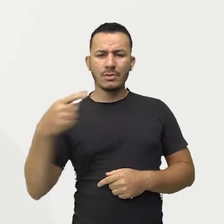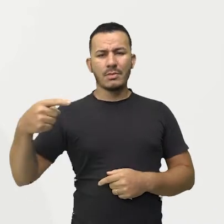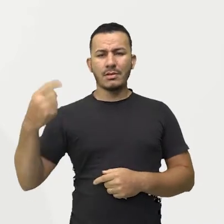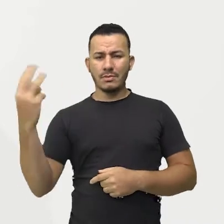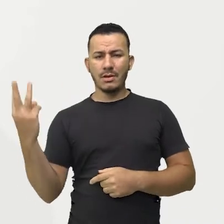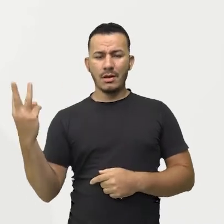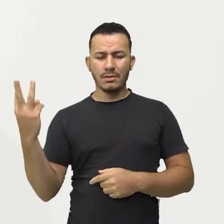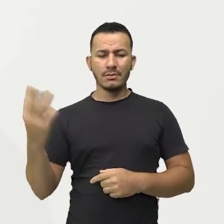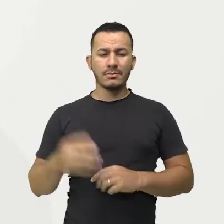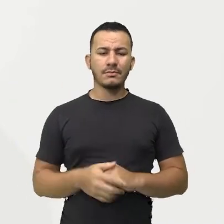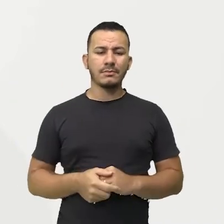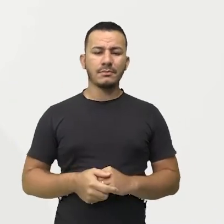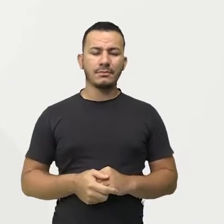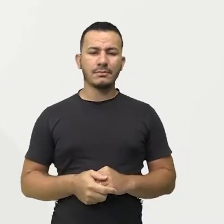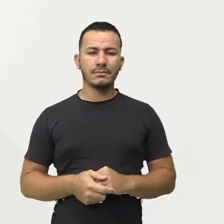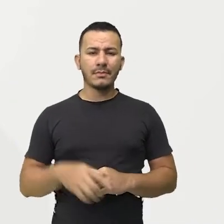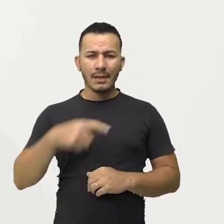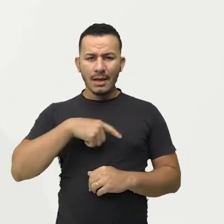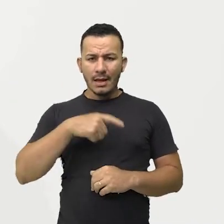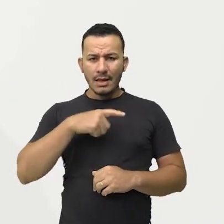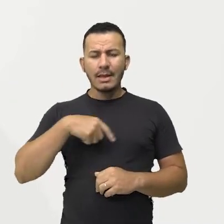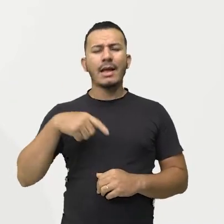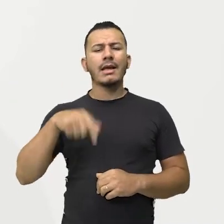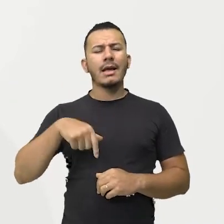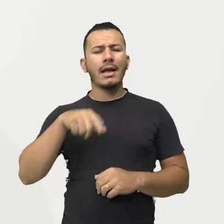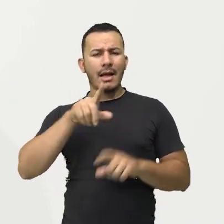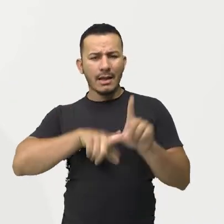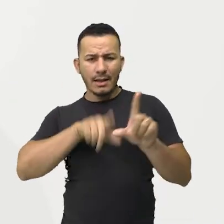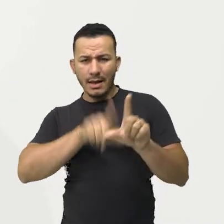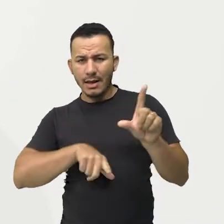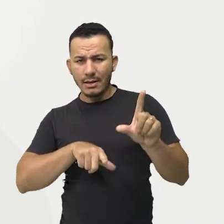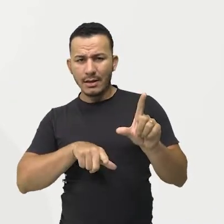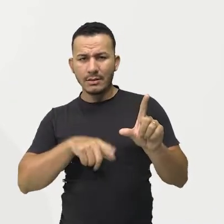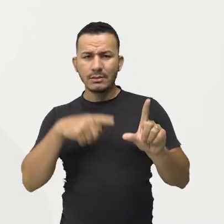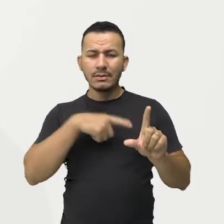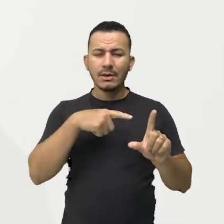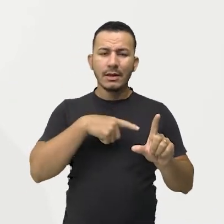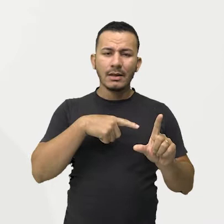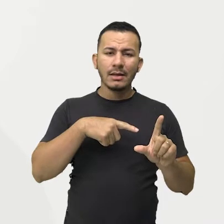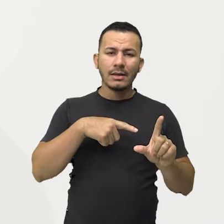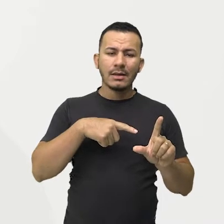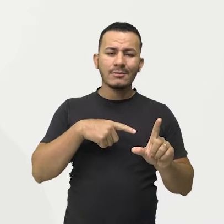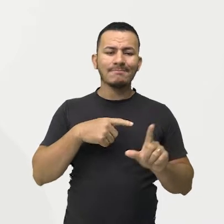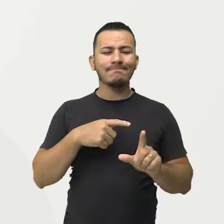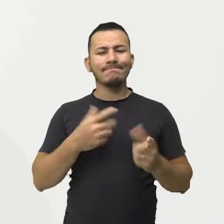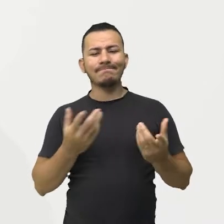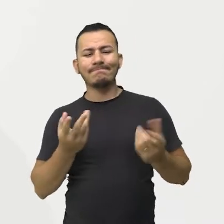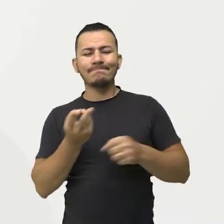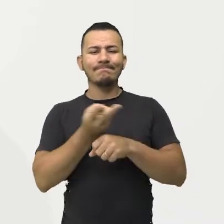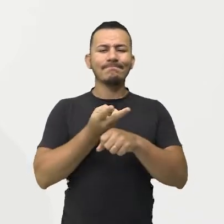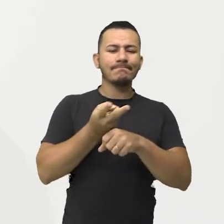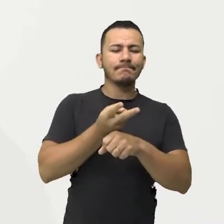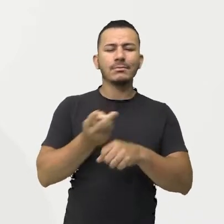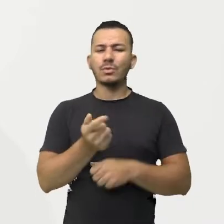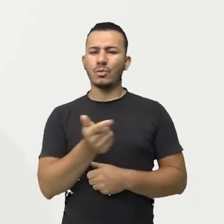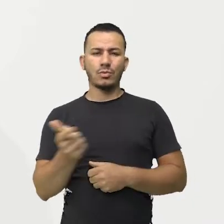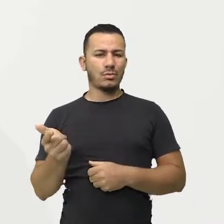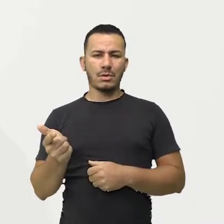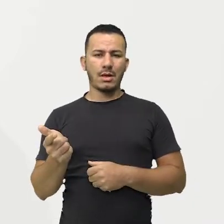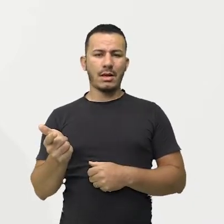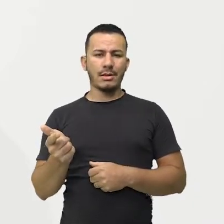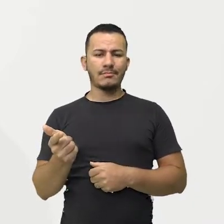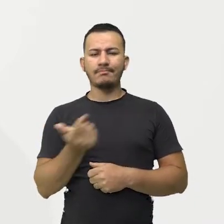ó. Possui incógnita, aquele termo desconhecido? Não. Não